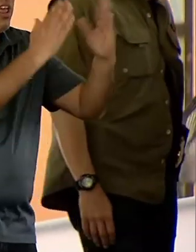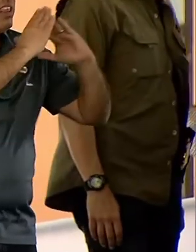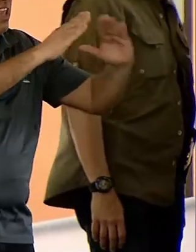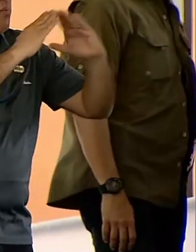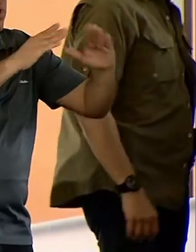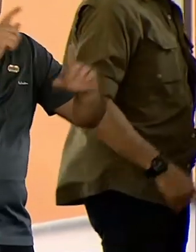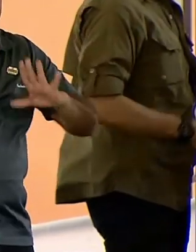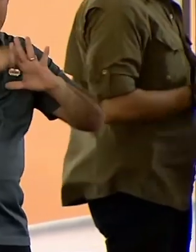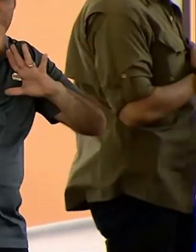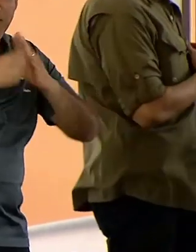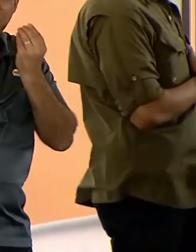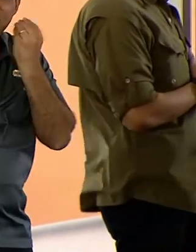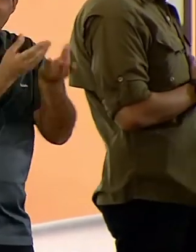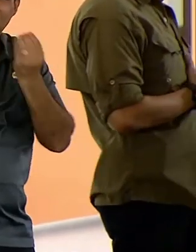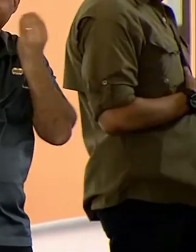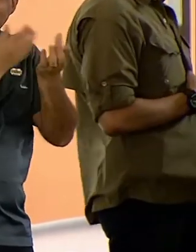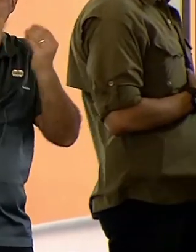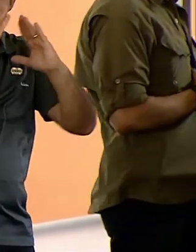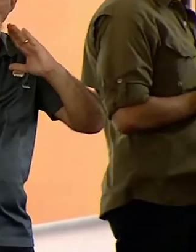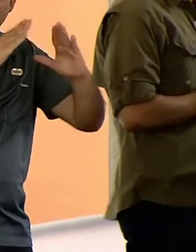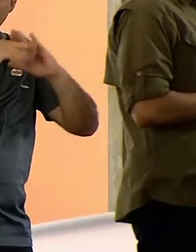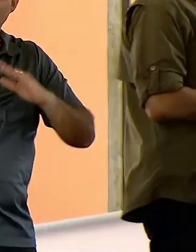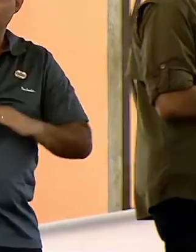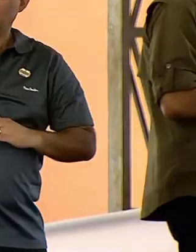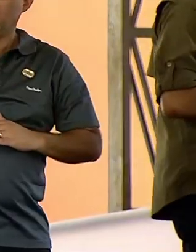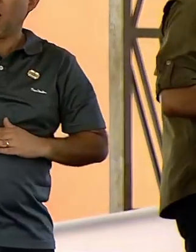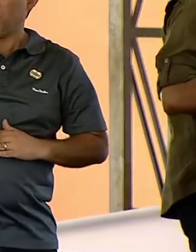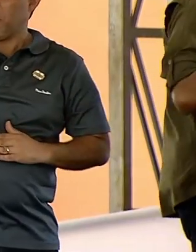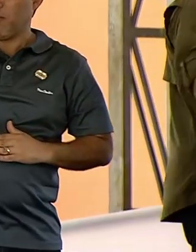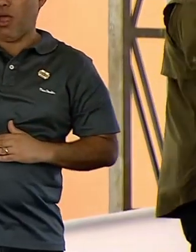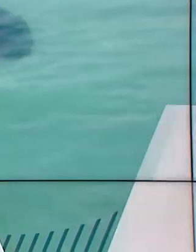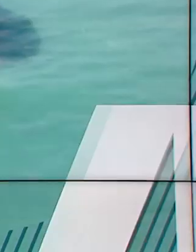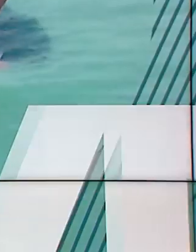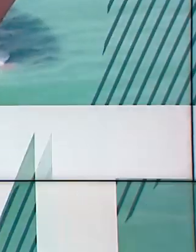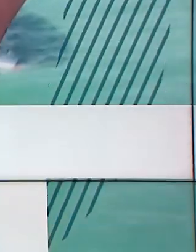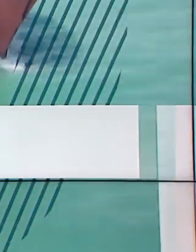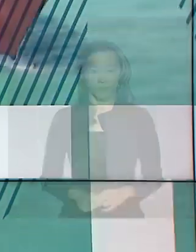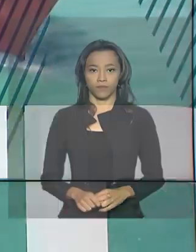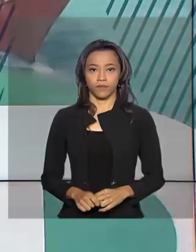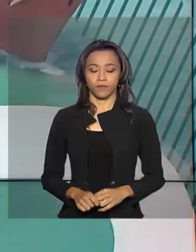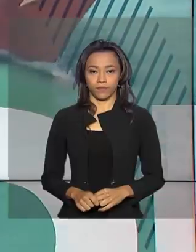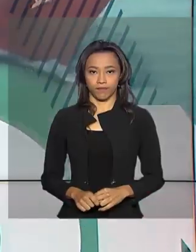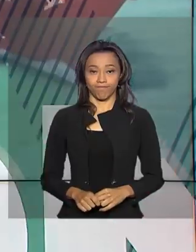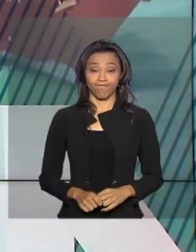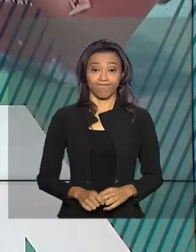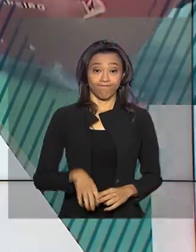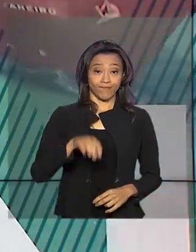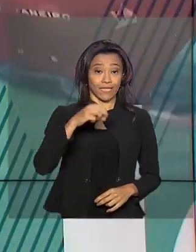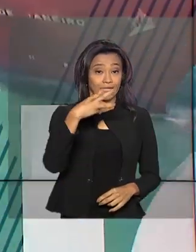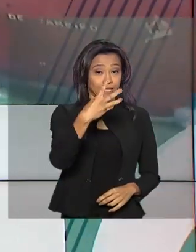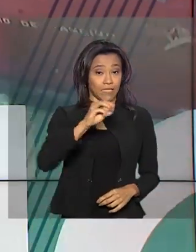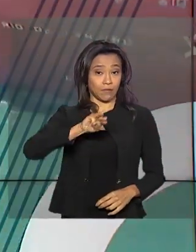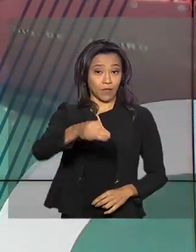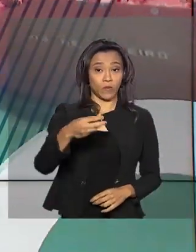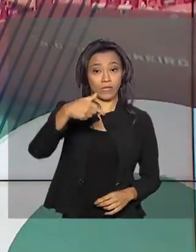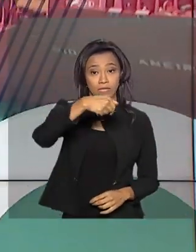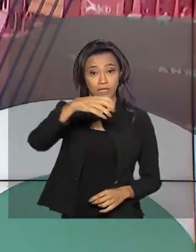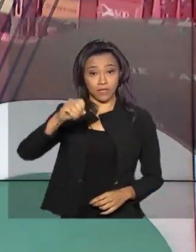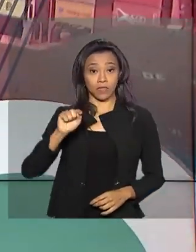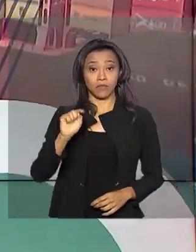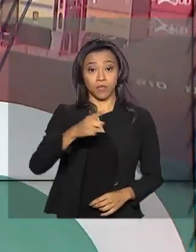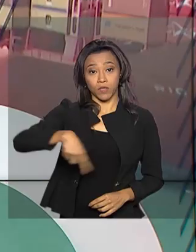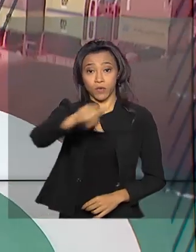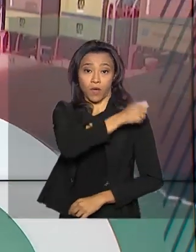mês tem entregas e o Nordeste é sim prioridade. 3 milhões e 700 mil